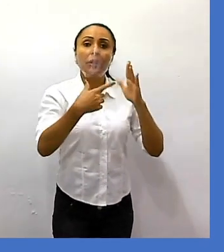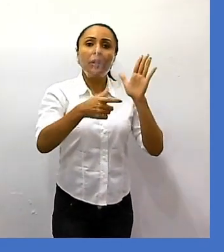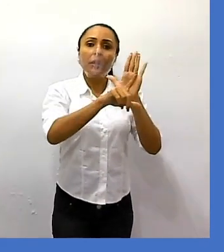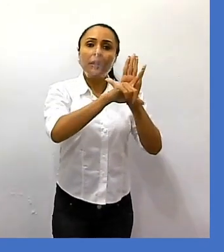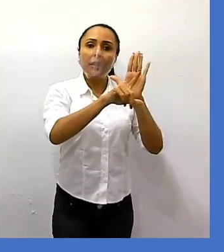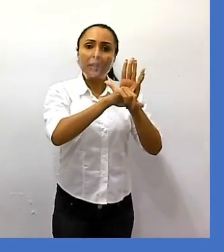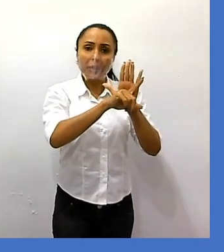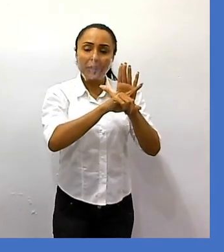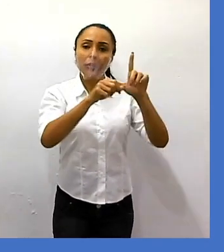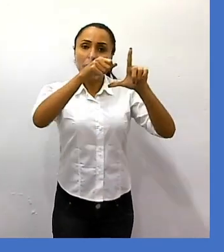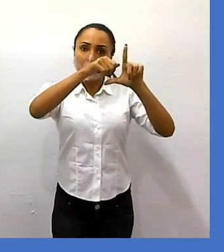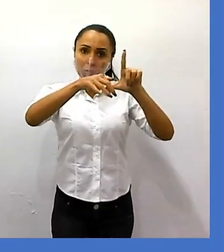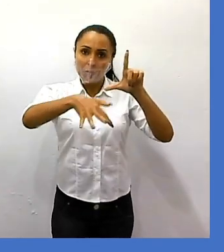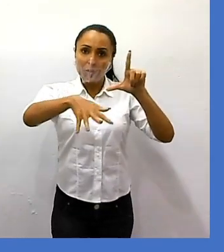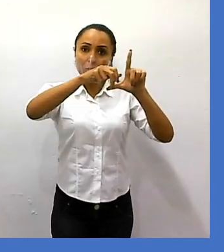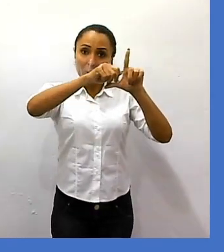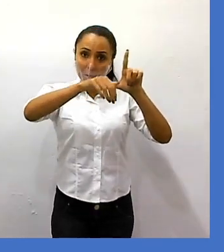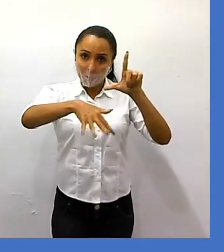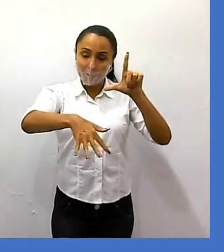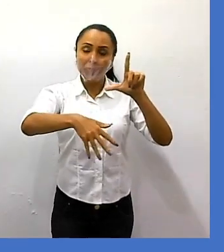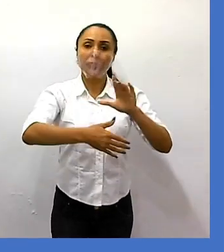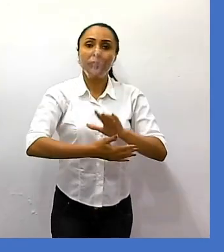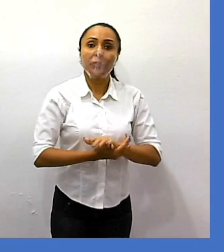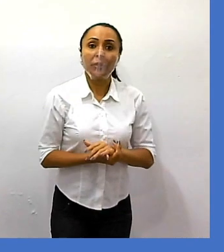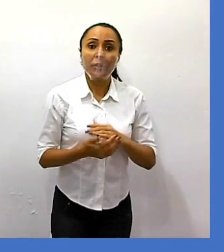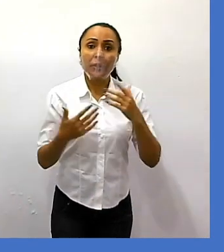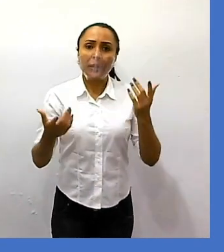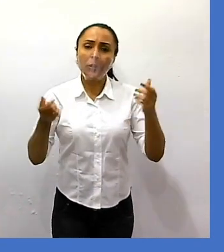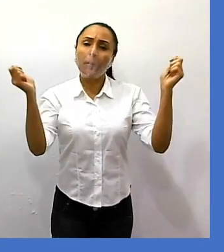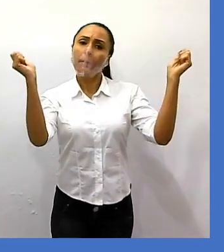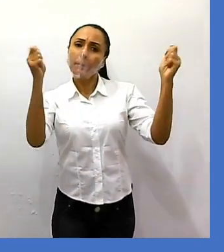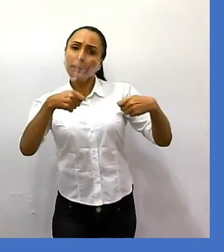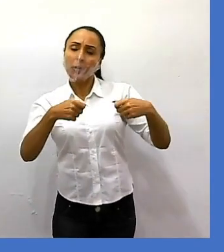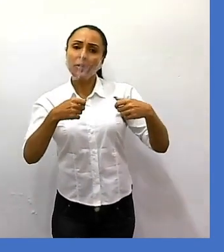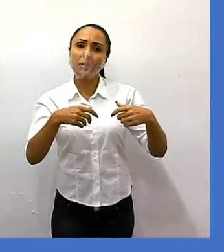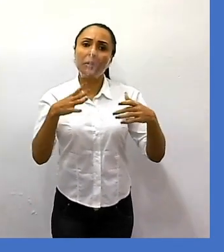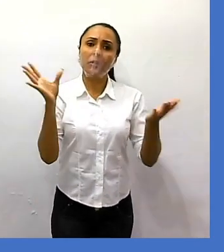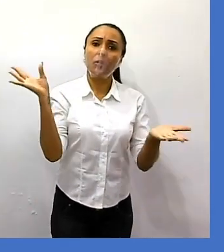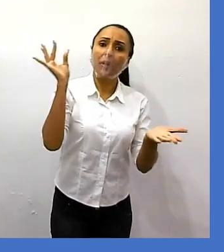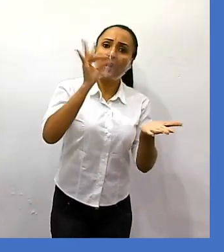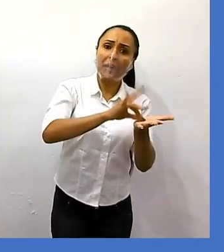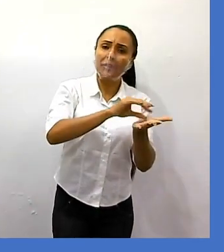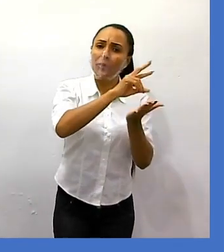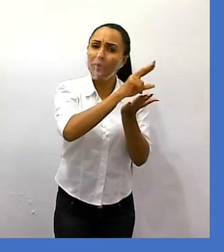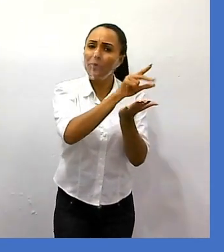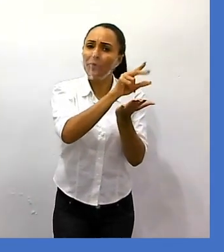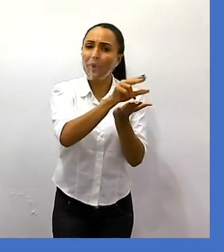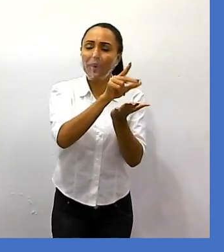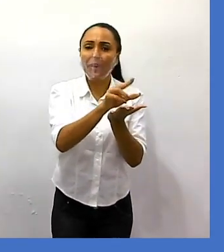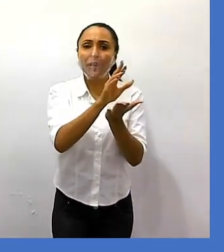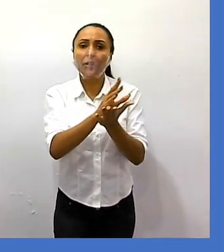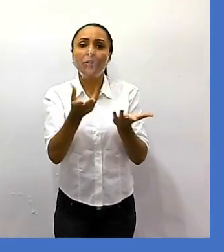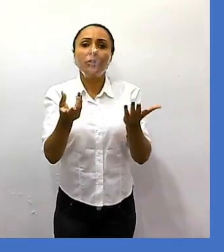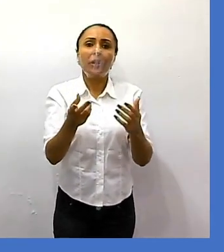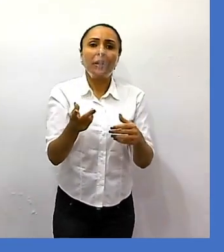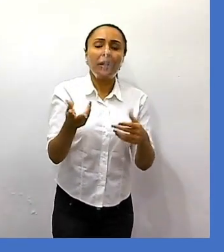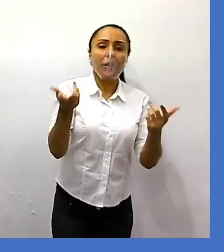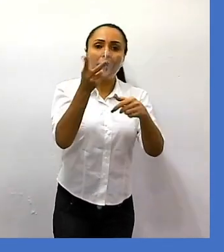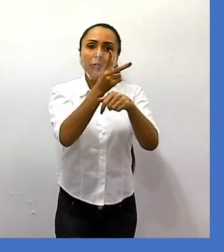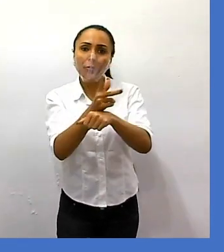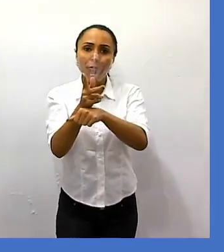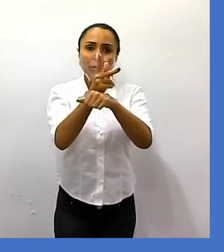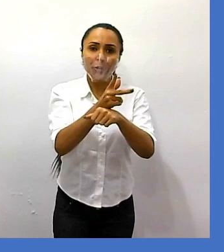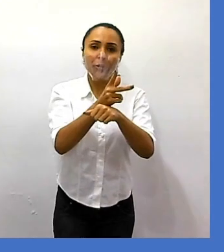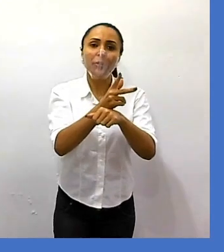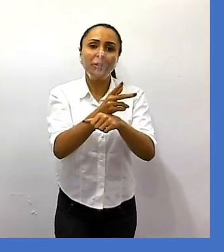do Audiovisual, né? Possibilitou a realização de vários filmes nacionais nas últimas décadas.